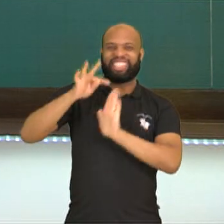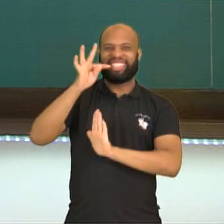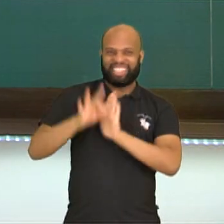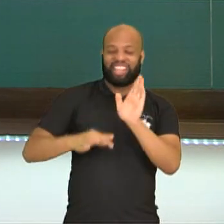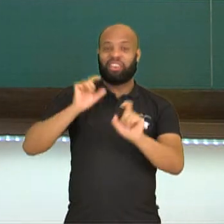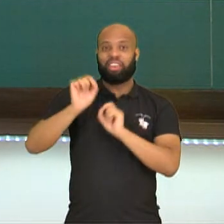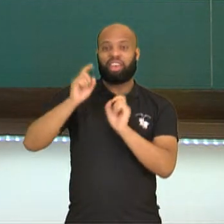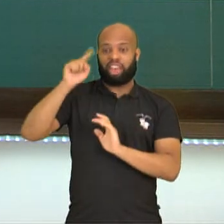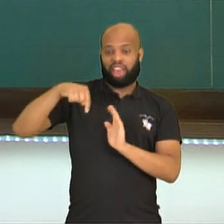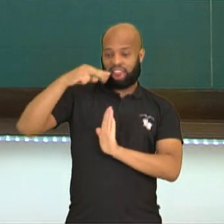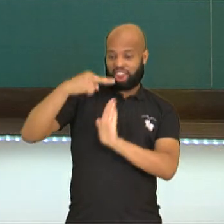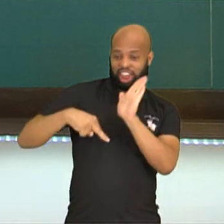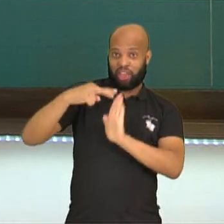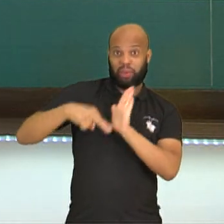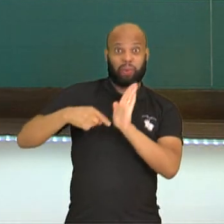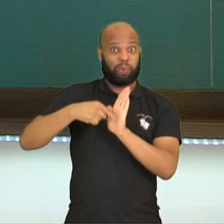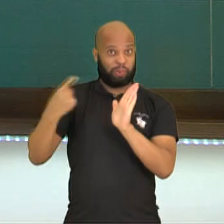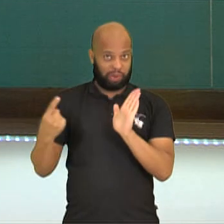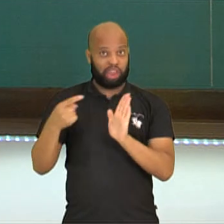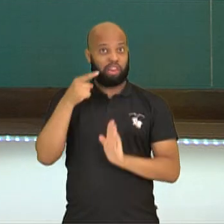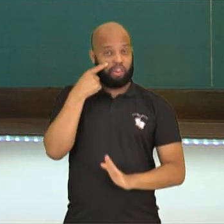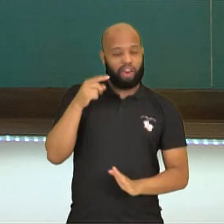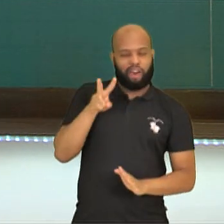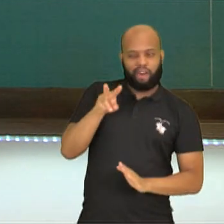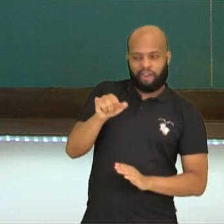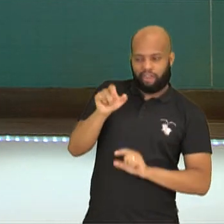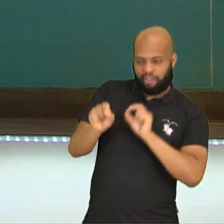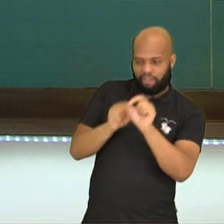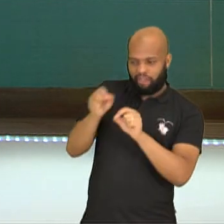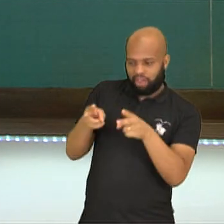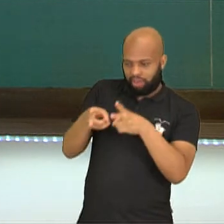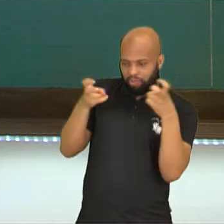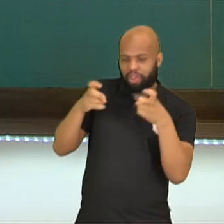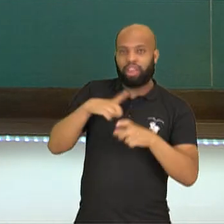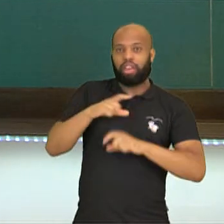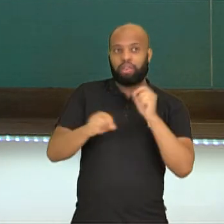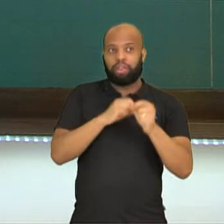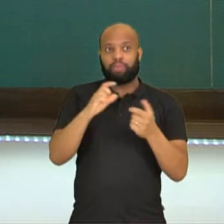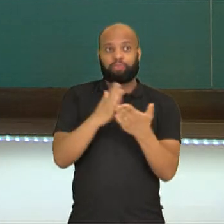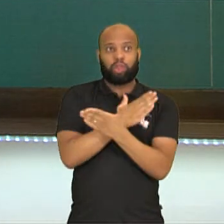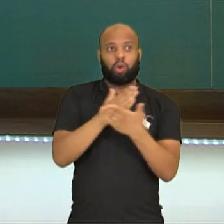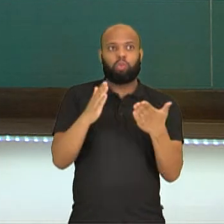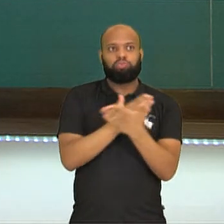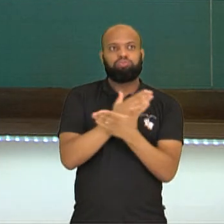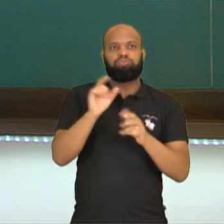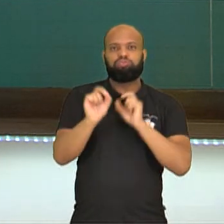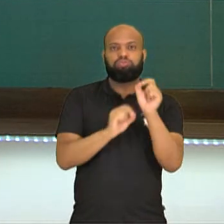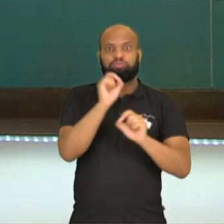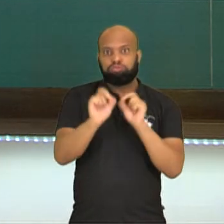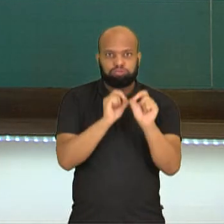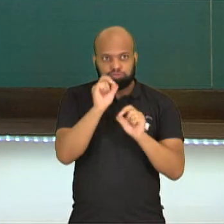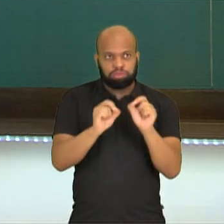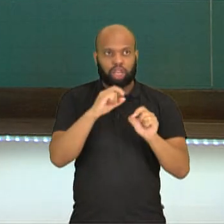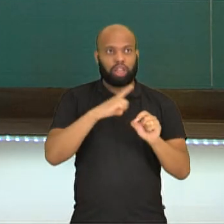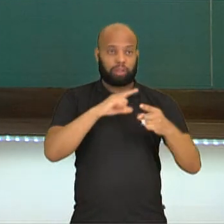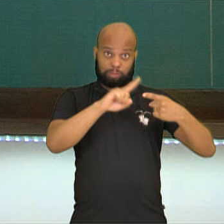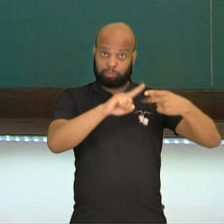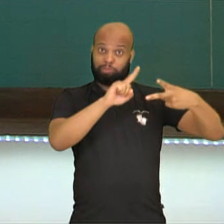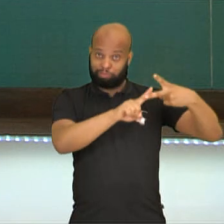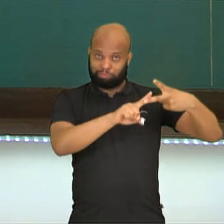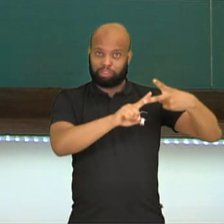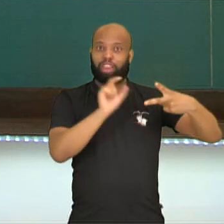leitura preliminar, né? Observem então que as questões, os enunciados, os comandos se dividiam em